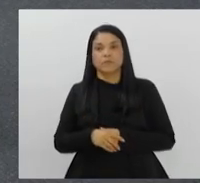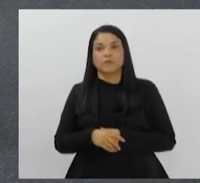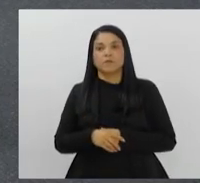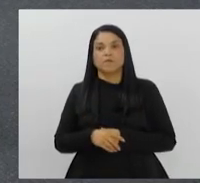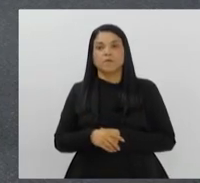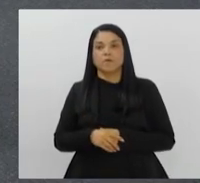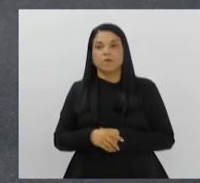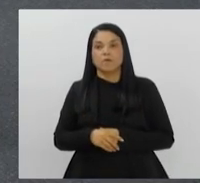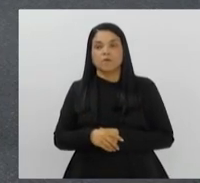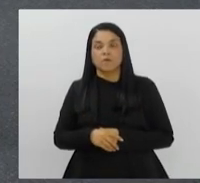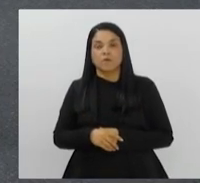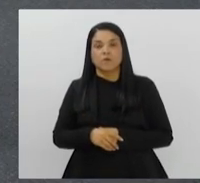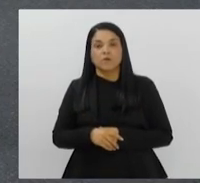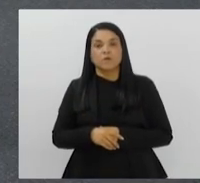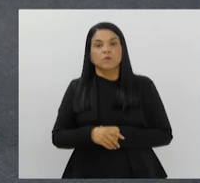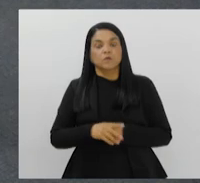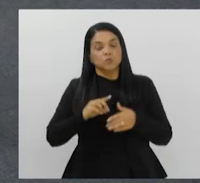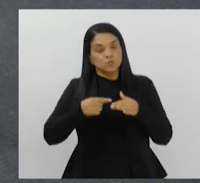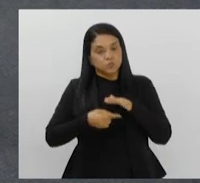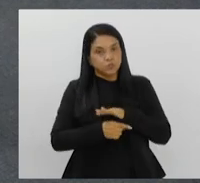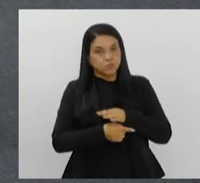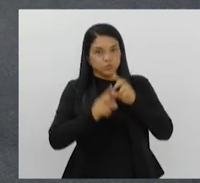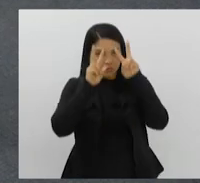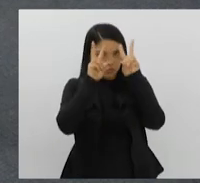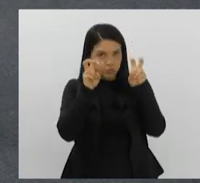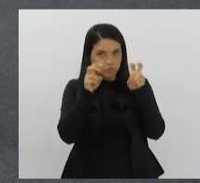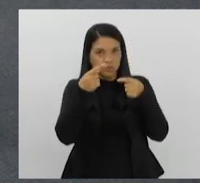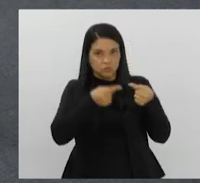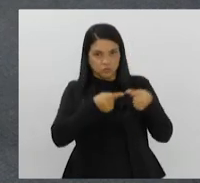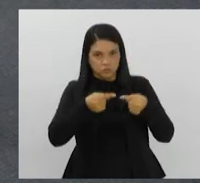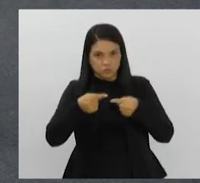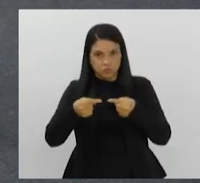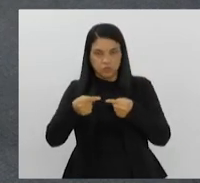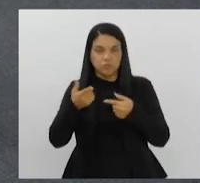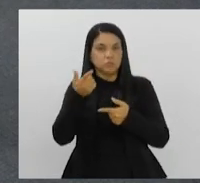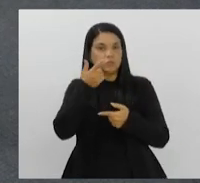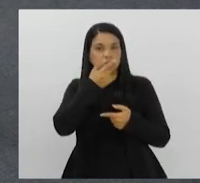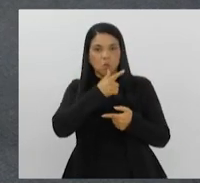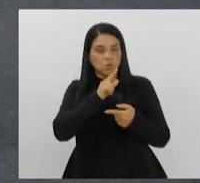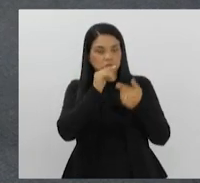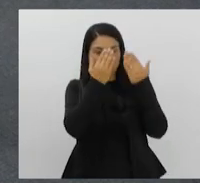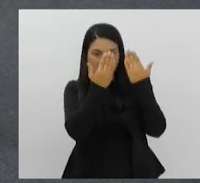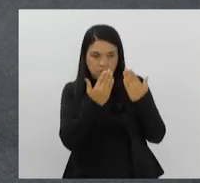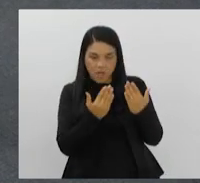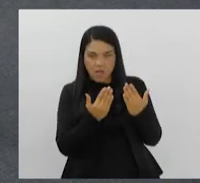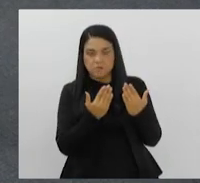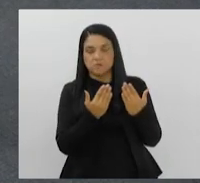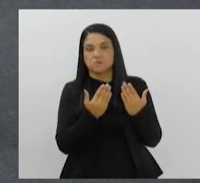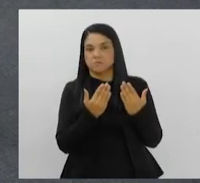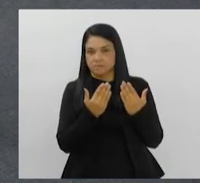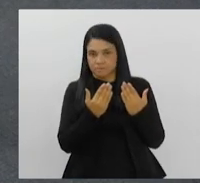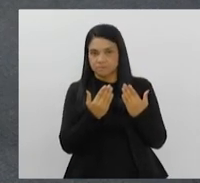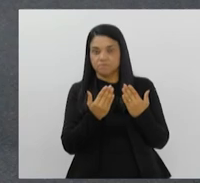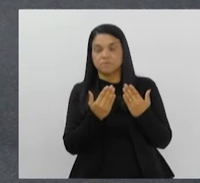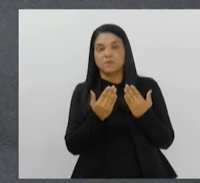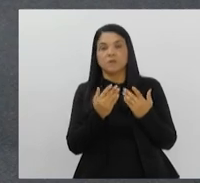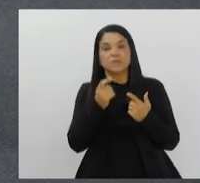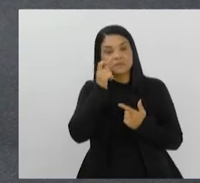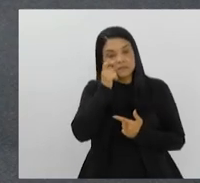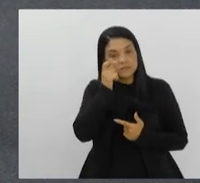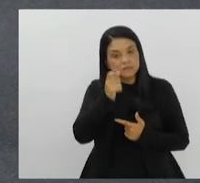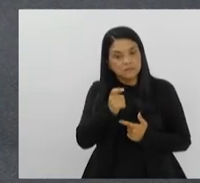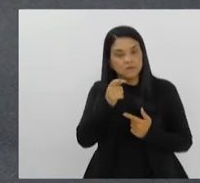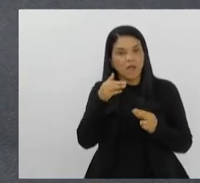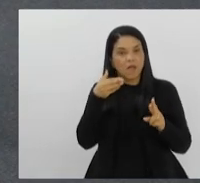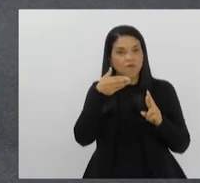Passada mais aprofundada do assunto. Que ainda não conseguiu fazer uma análise mais aprofundada do assunto, mas atenta que a